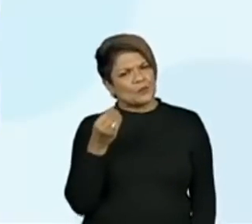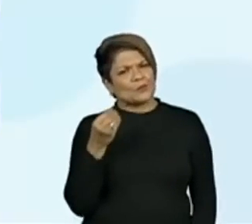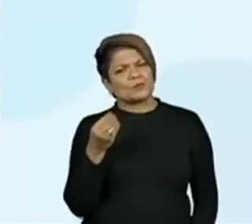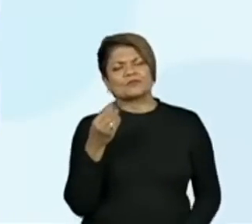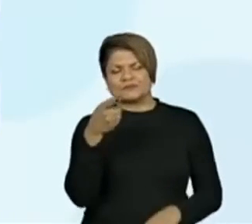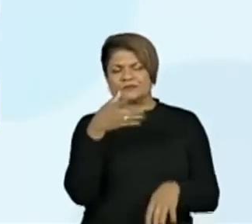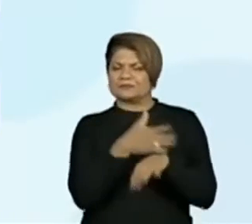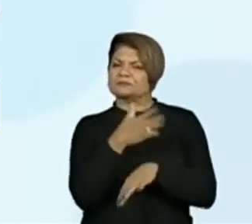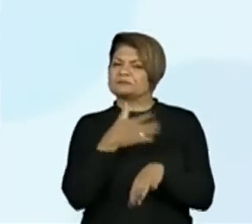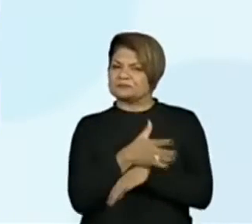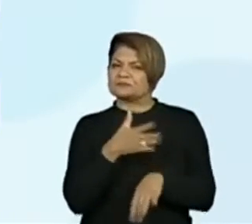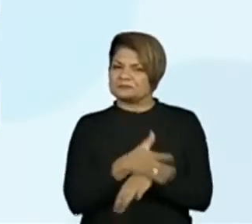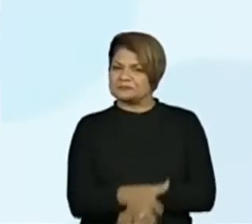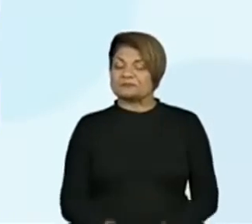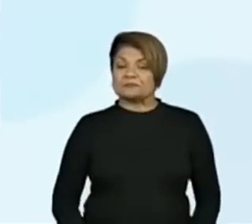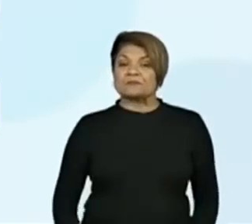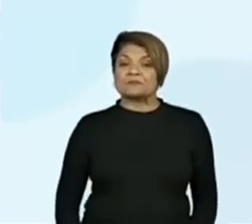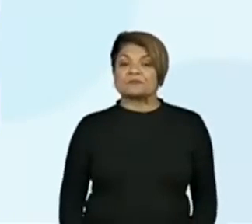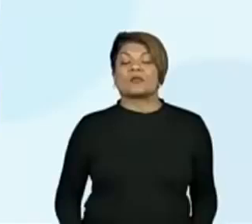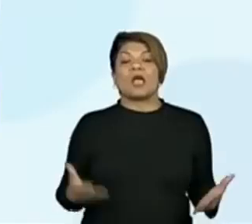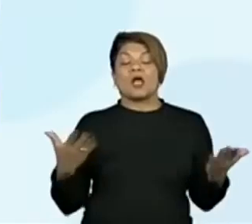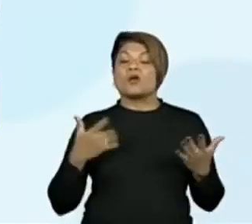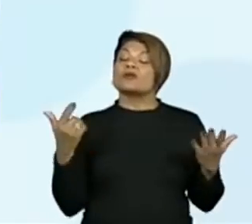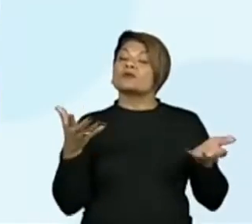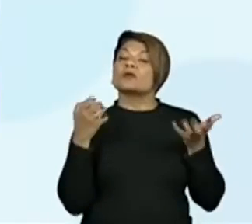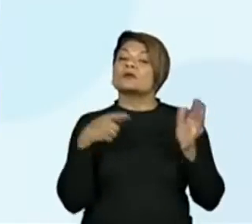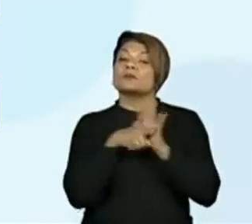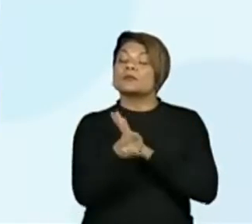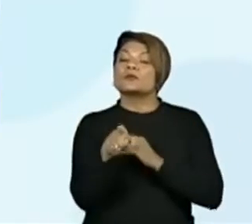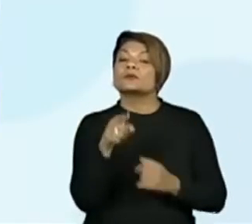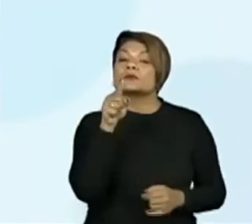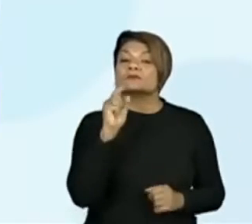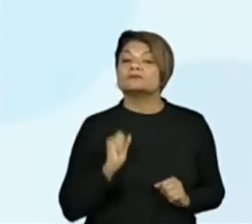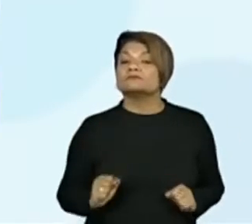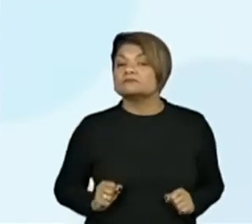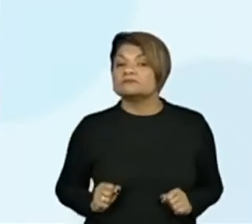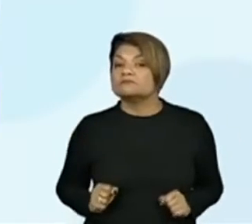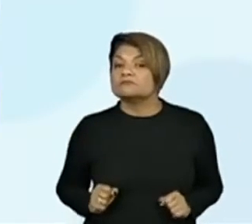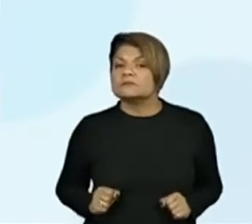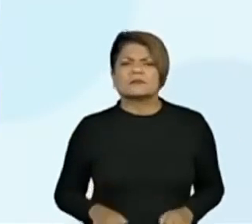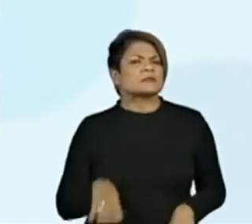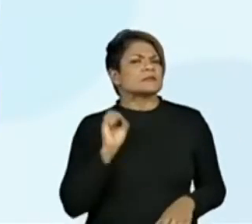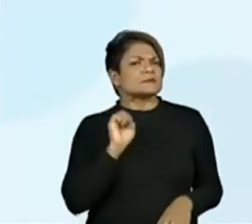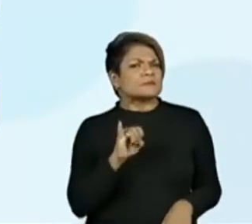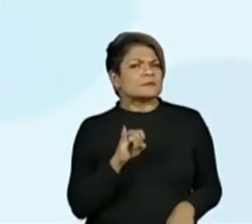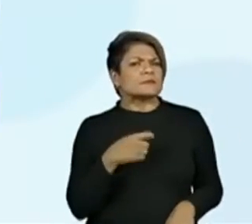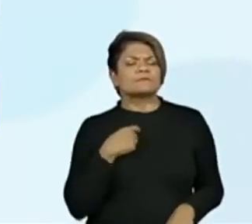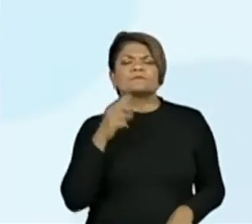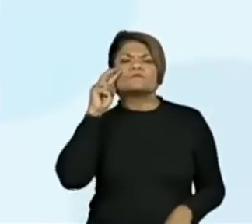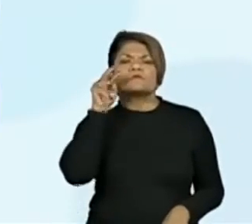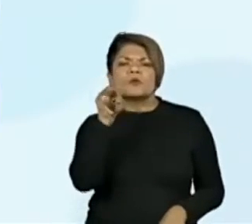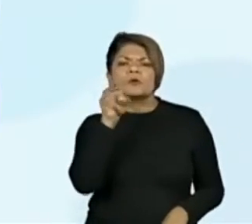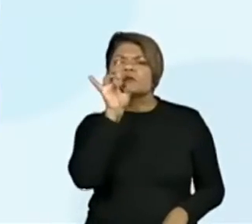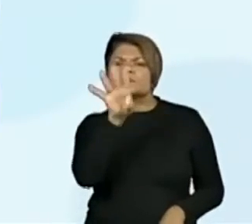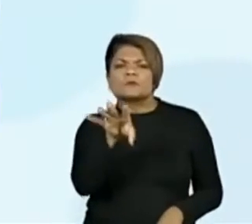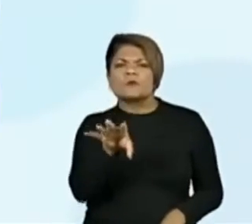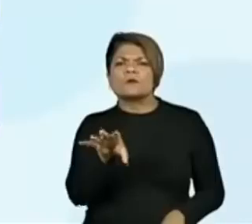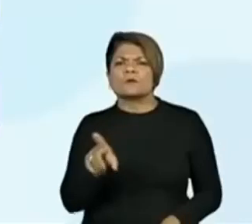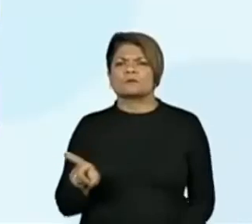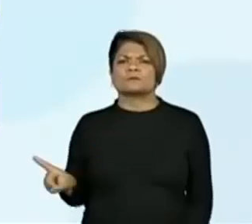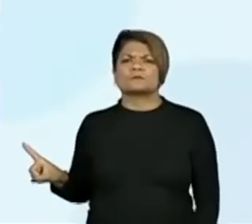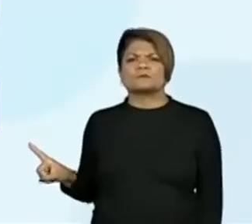de todos vocês. Eu só queria perguntar para vocês assim, se a gente olhasse só para o número